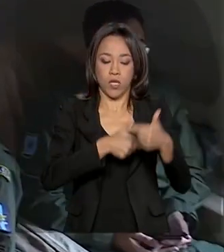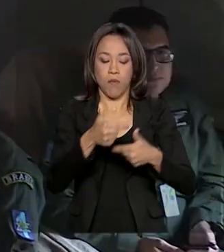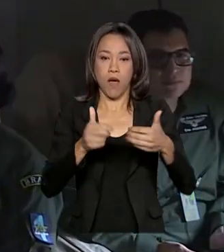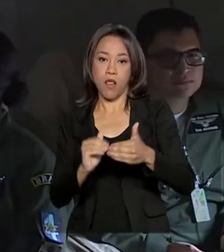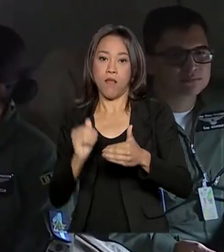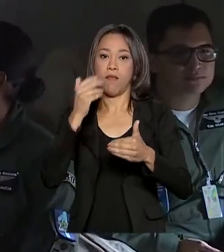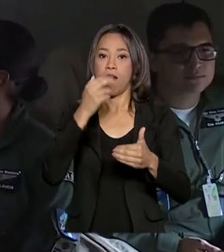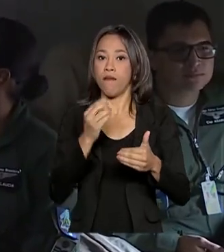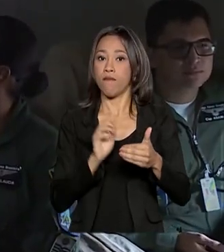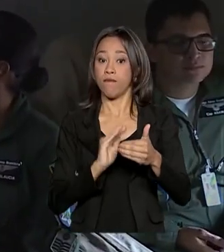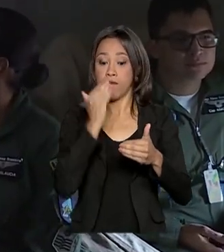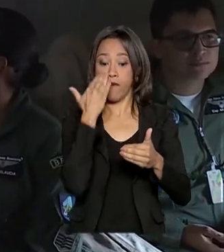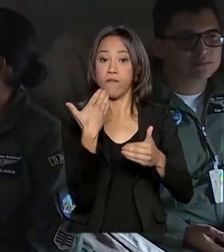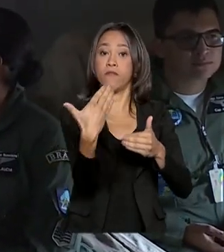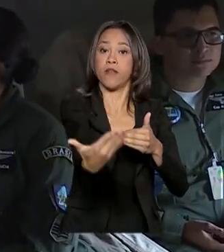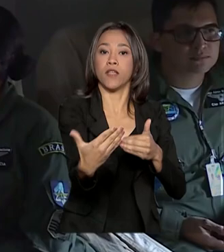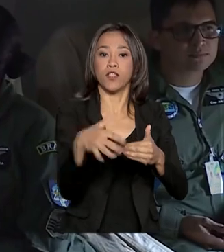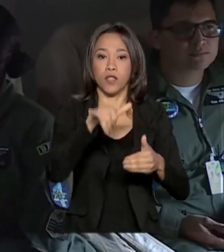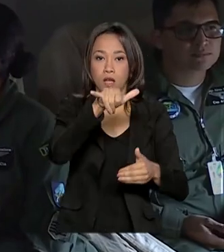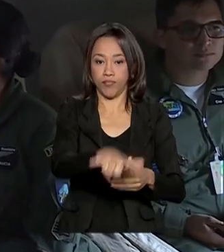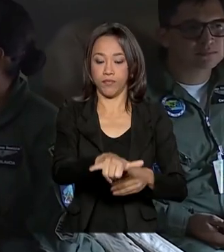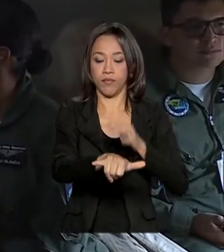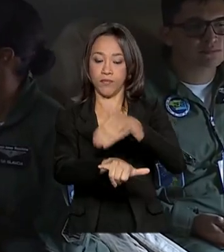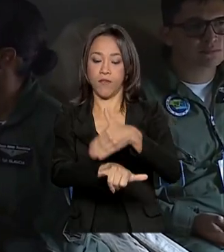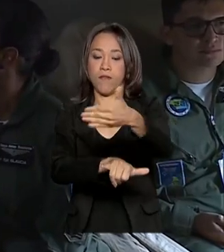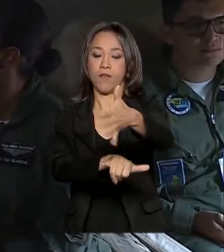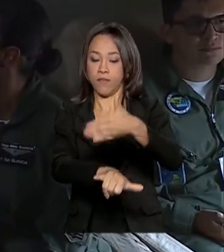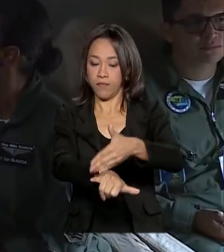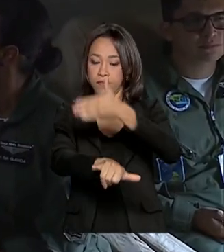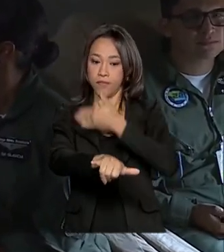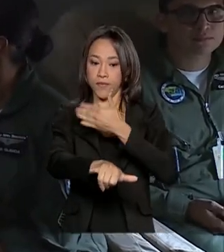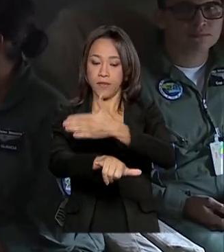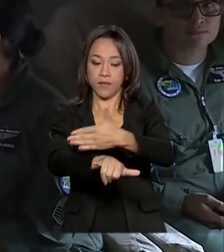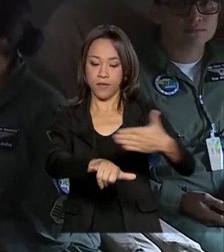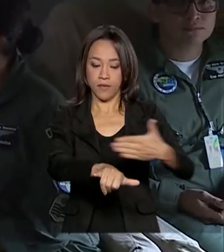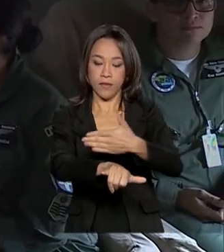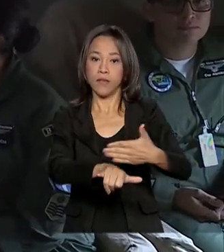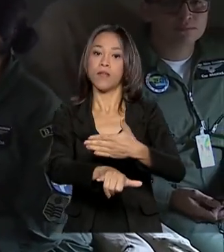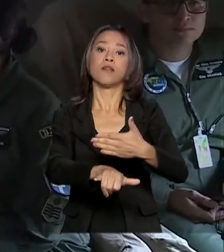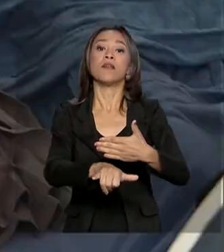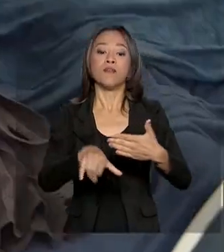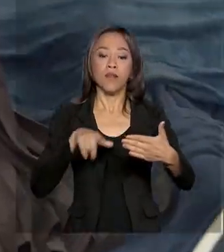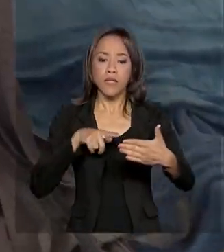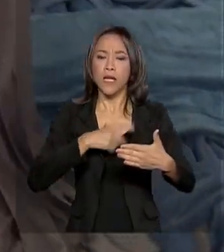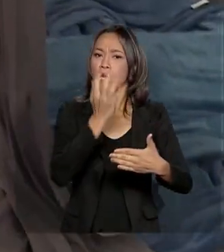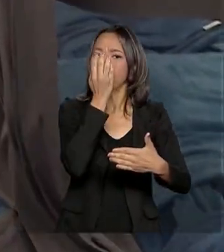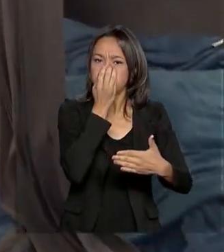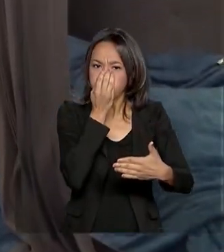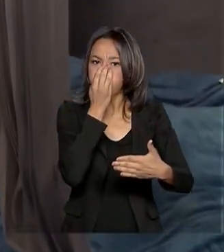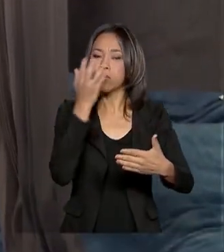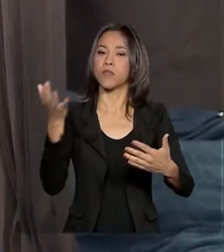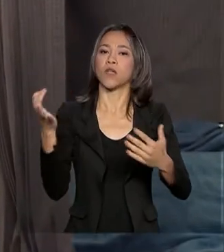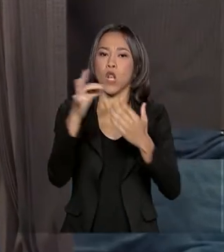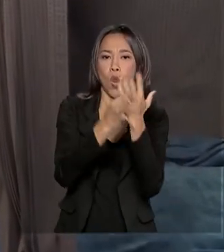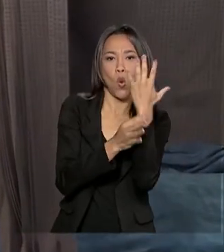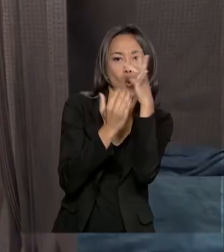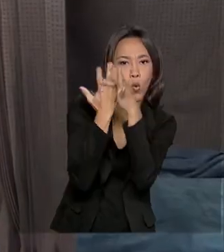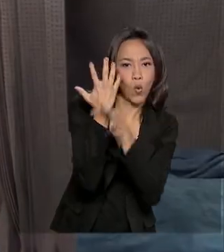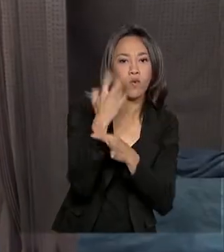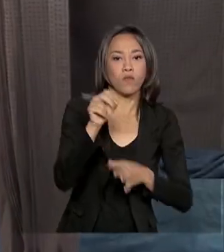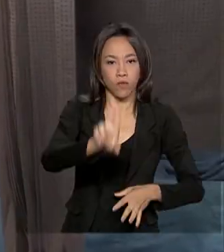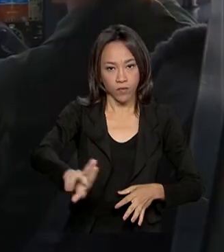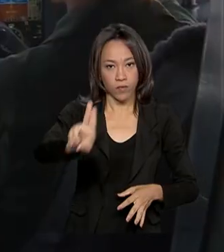profissionais da equipe médica vão transitar entre as duas áreas do avião, usando itens de proteção pessoal, como luvas e